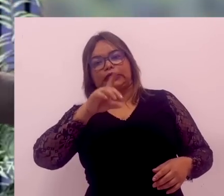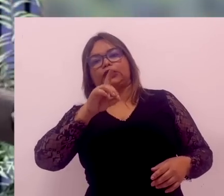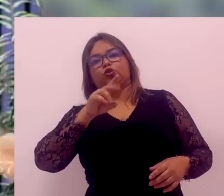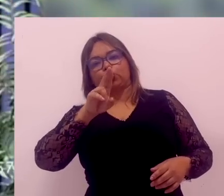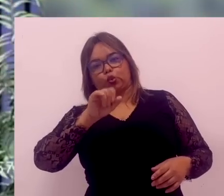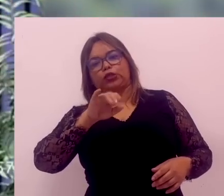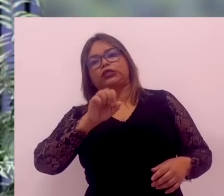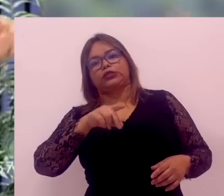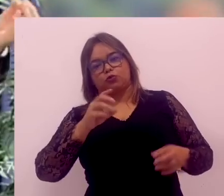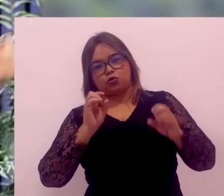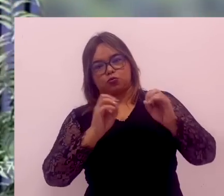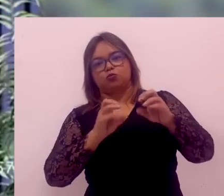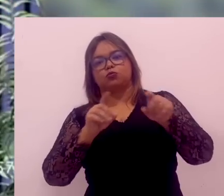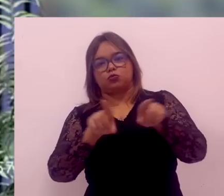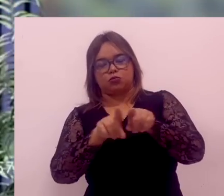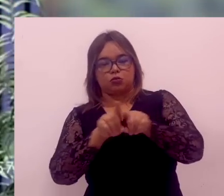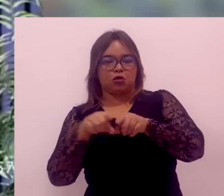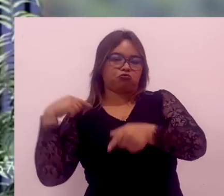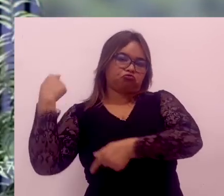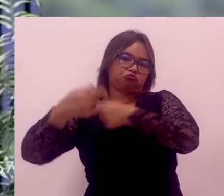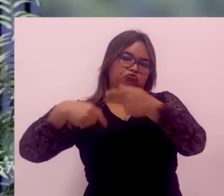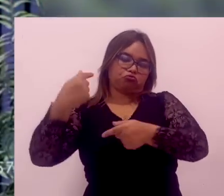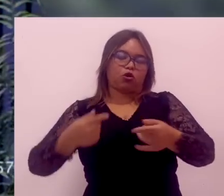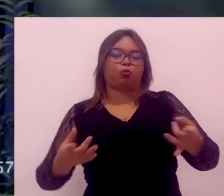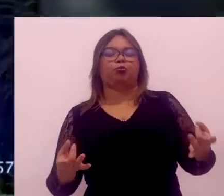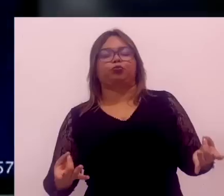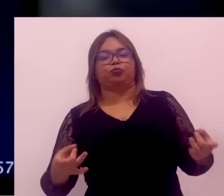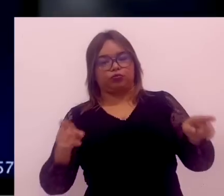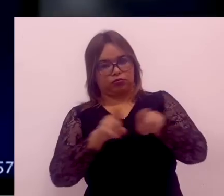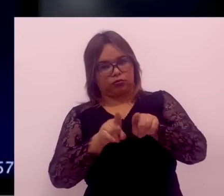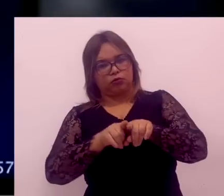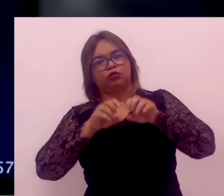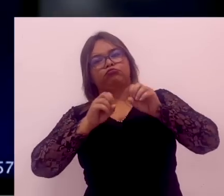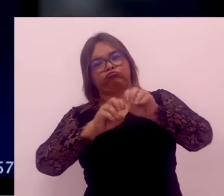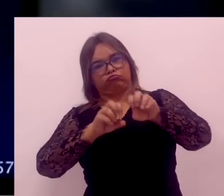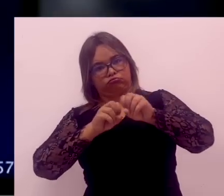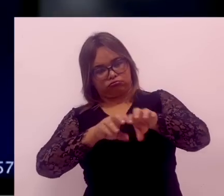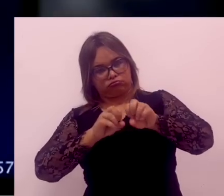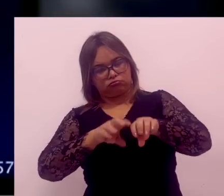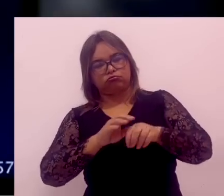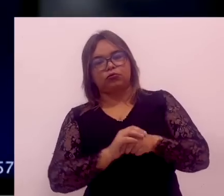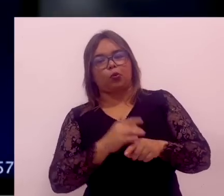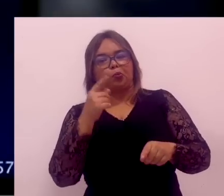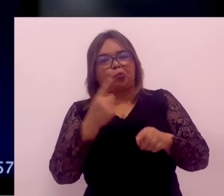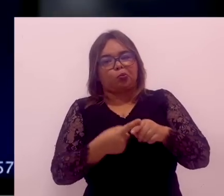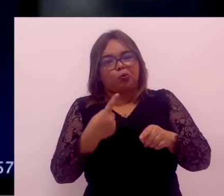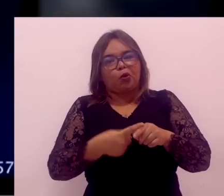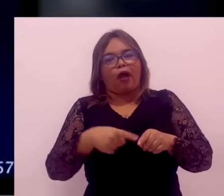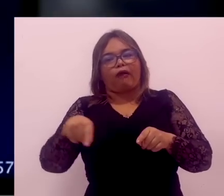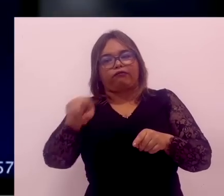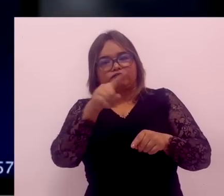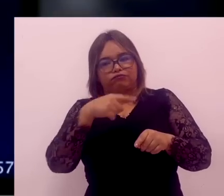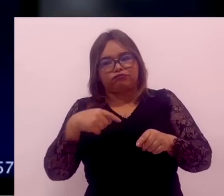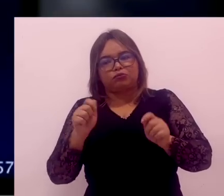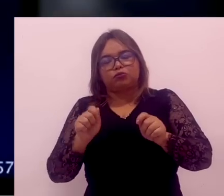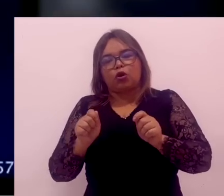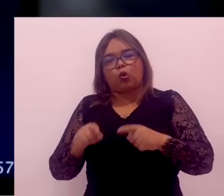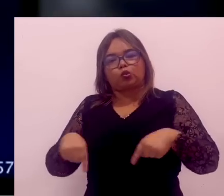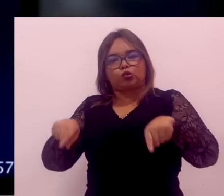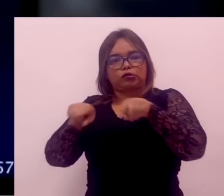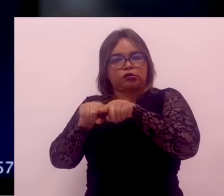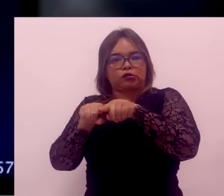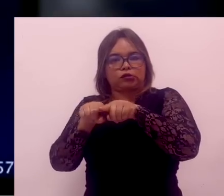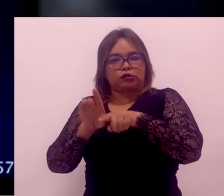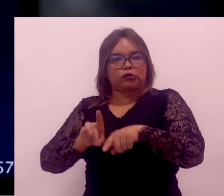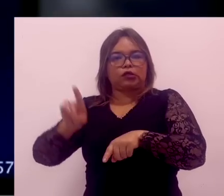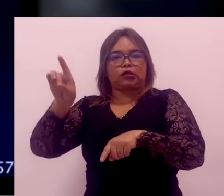do nirvana, você se torna um com a divindade. Um outro escritor maçônico escreve: aquietai-vos e sabei que eu sou Deus,